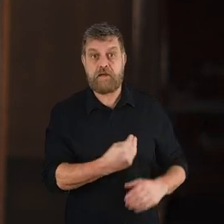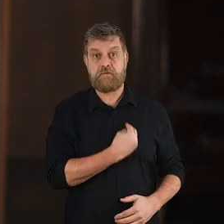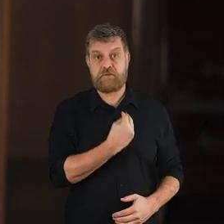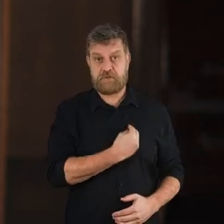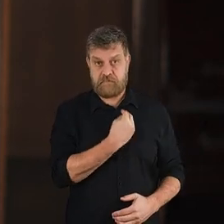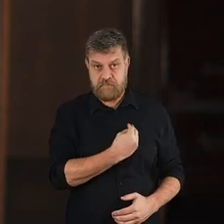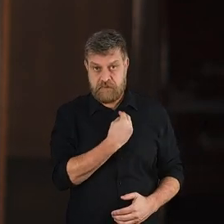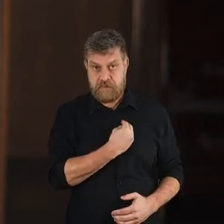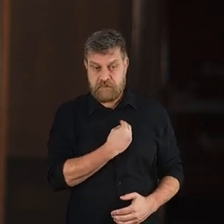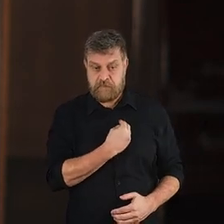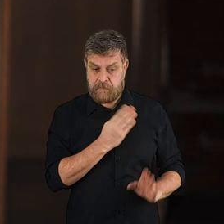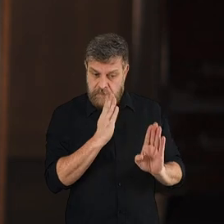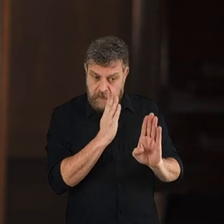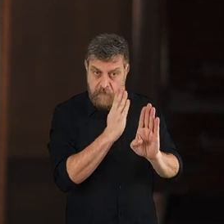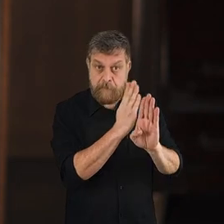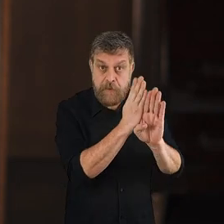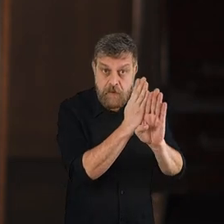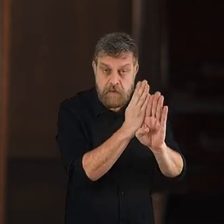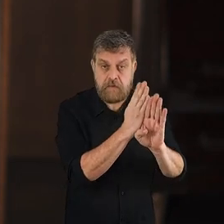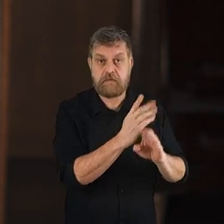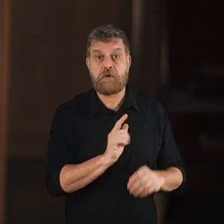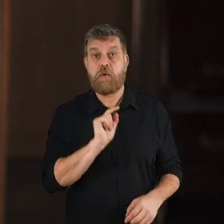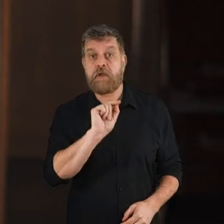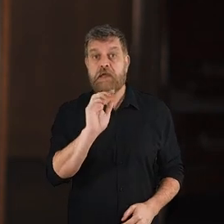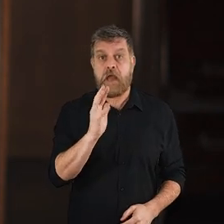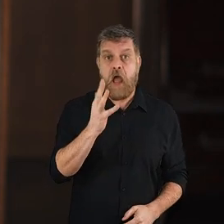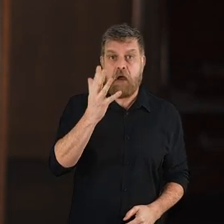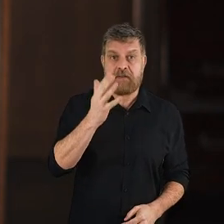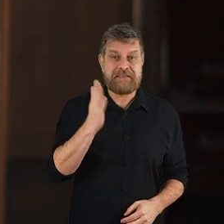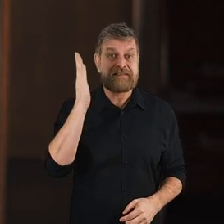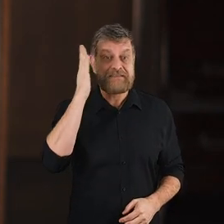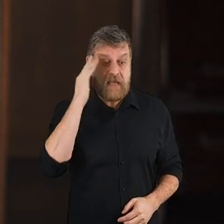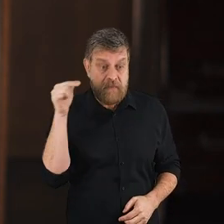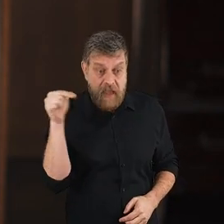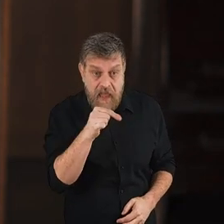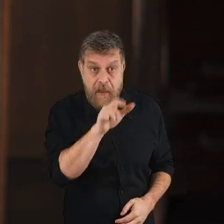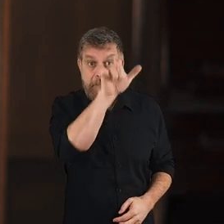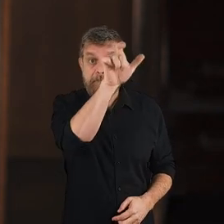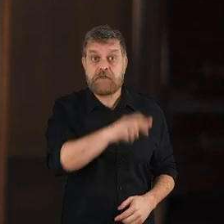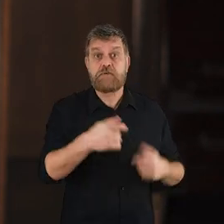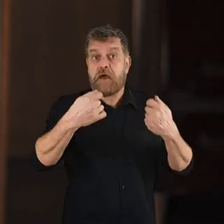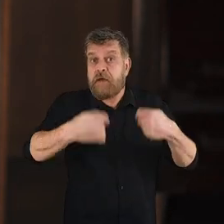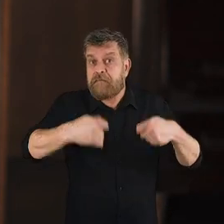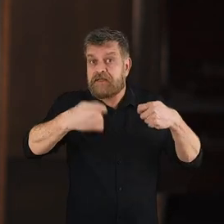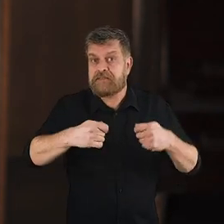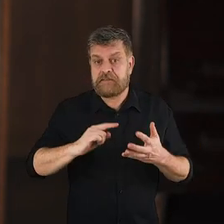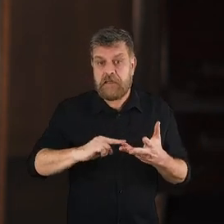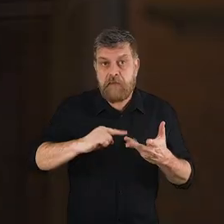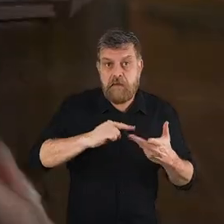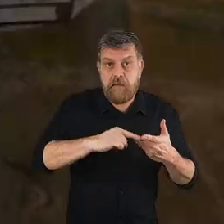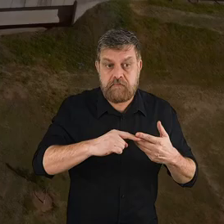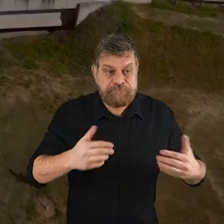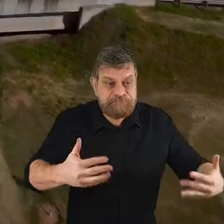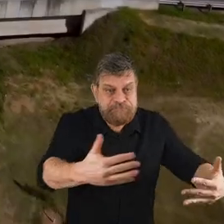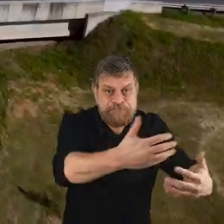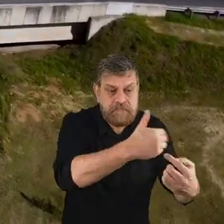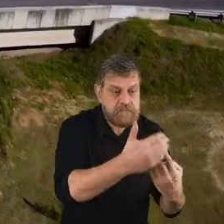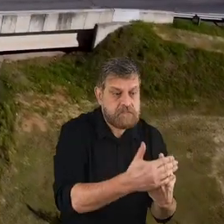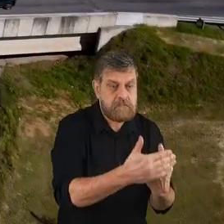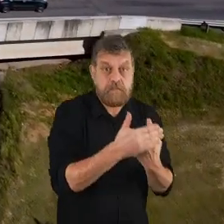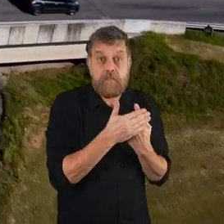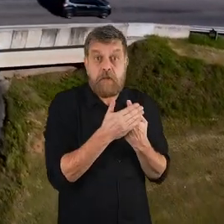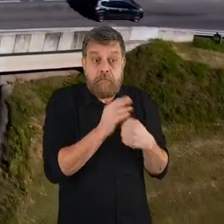pessoa. E ao reconhecer o estado daquela pessoa, ele reconhece que aquela pessoa precisa do seu abrigo, precisa da